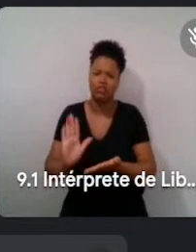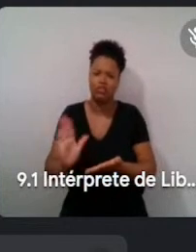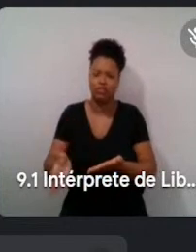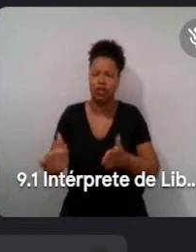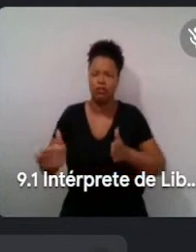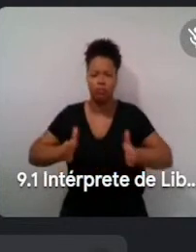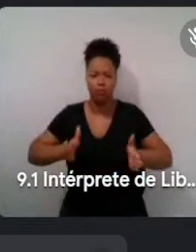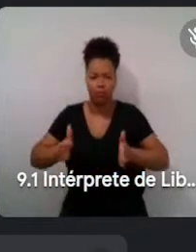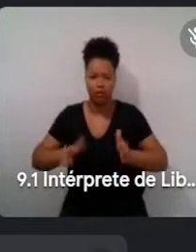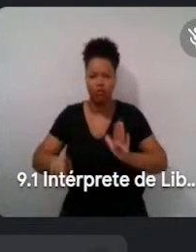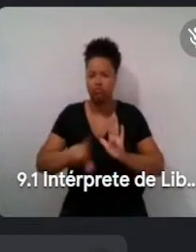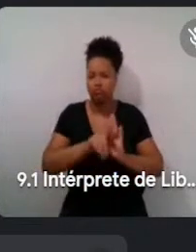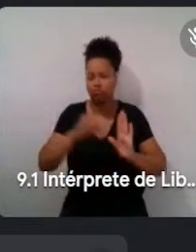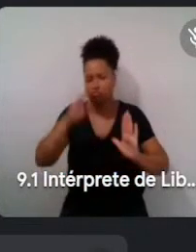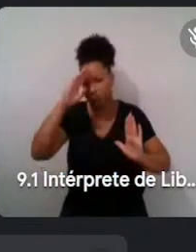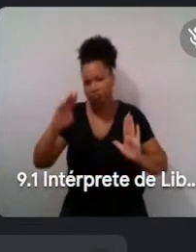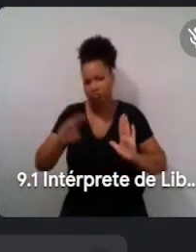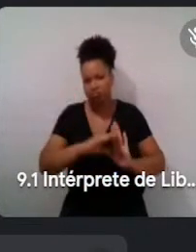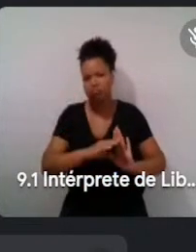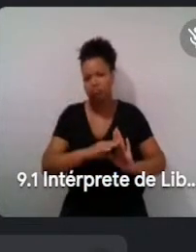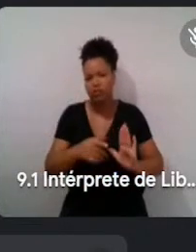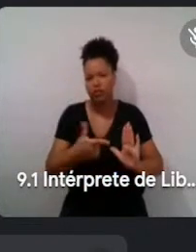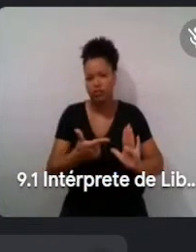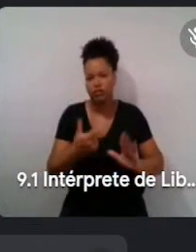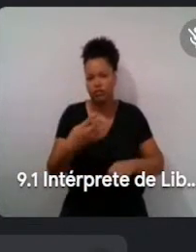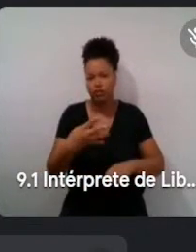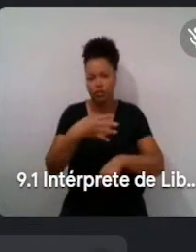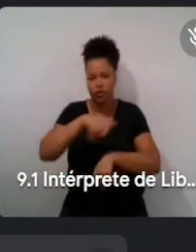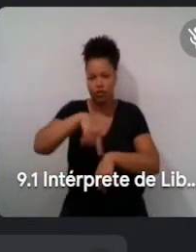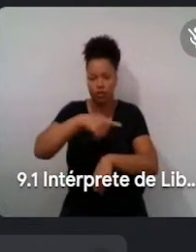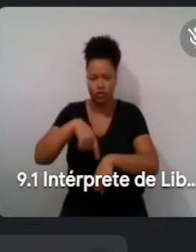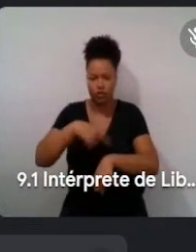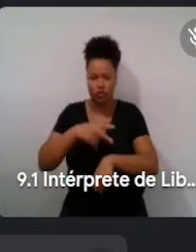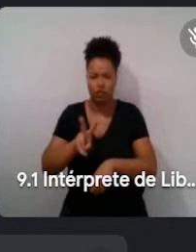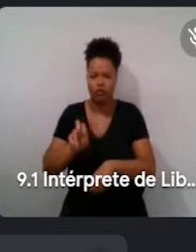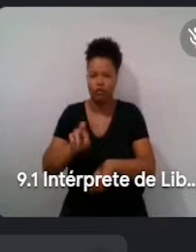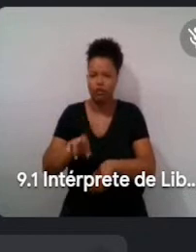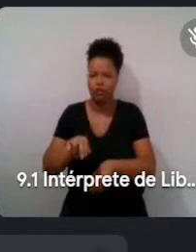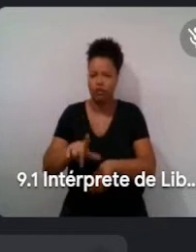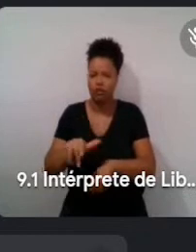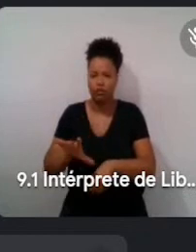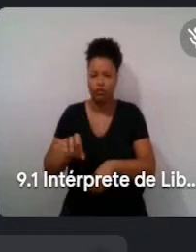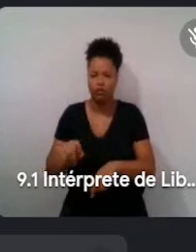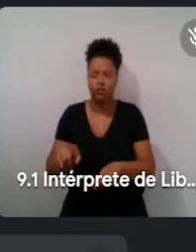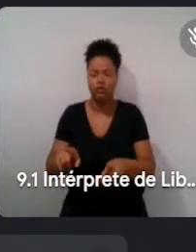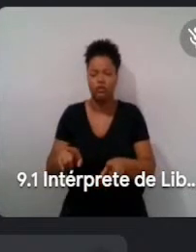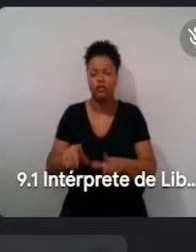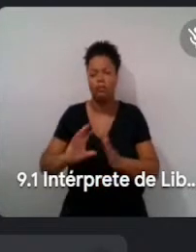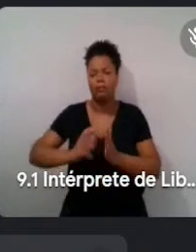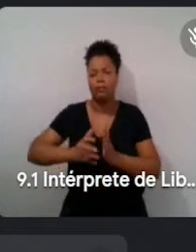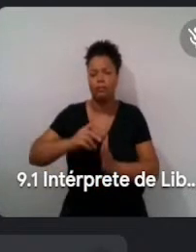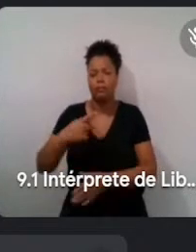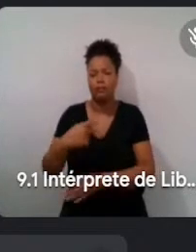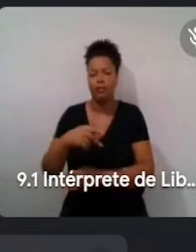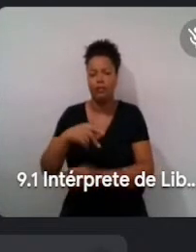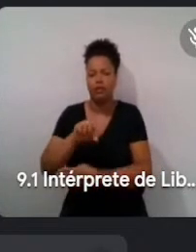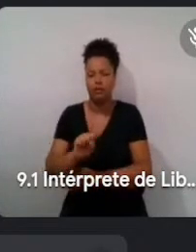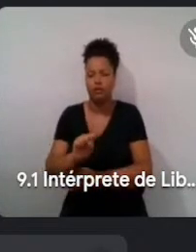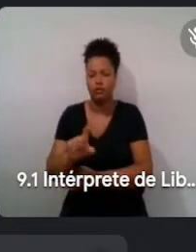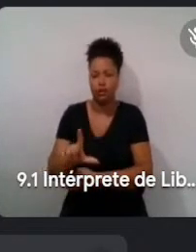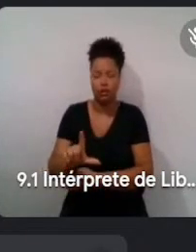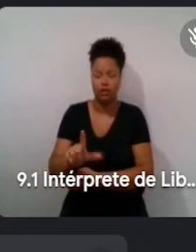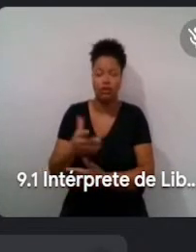prazo legal das 24 horas, é Vandelúcia e PSL, né, exatamente. Então,